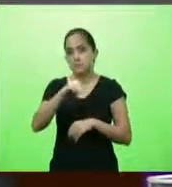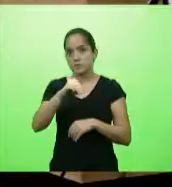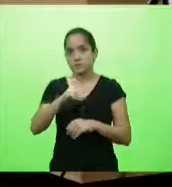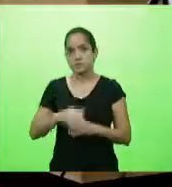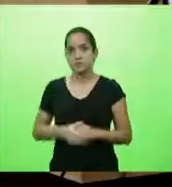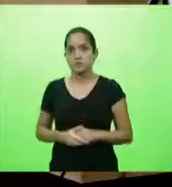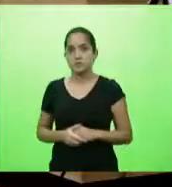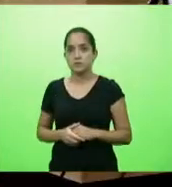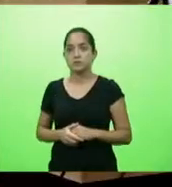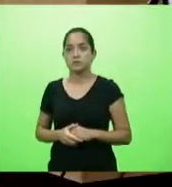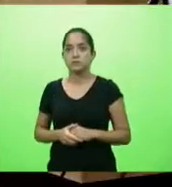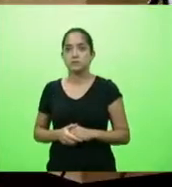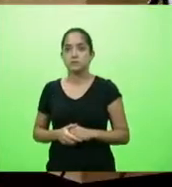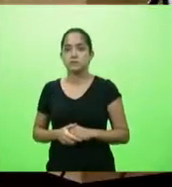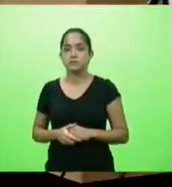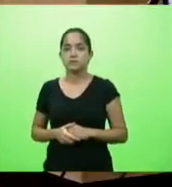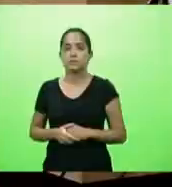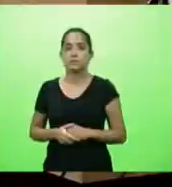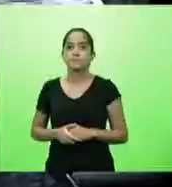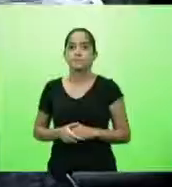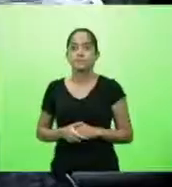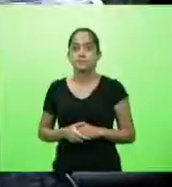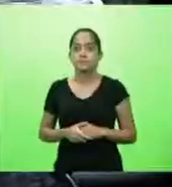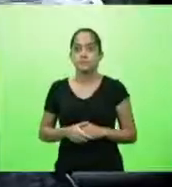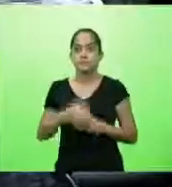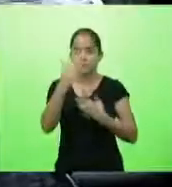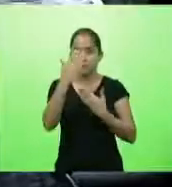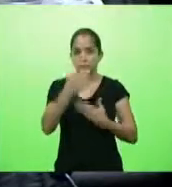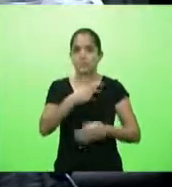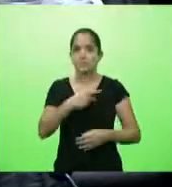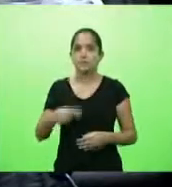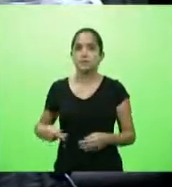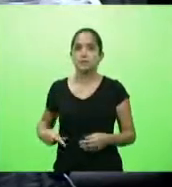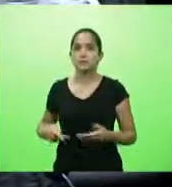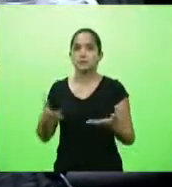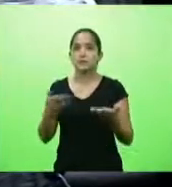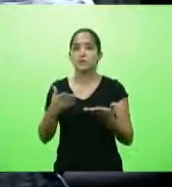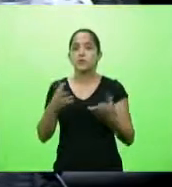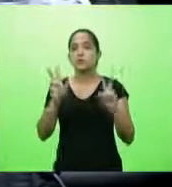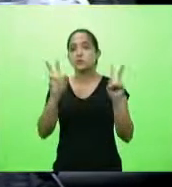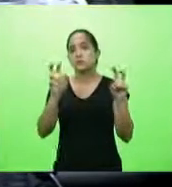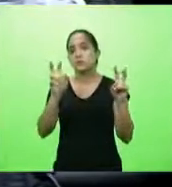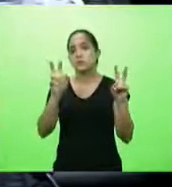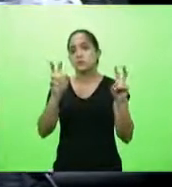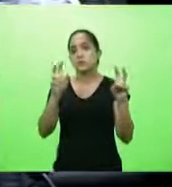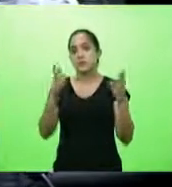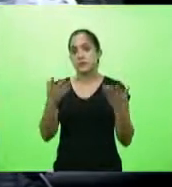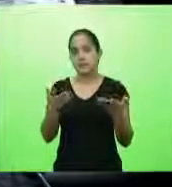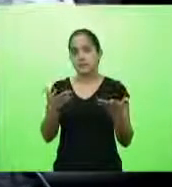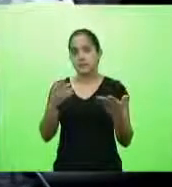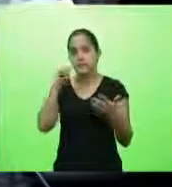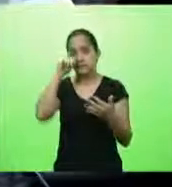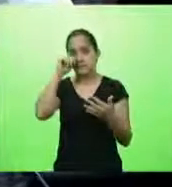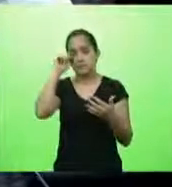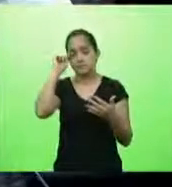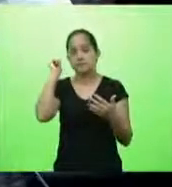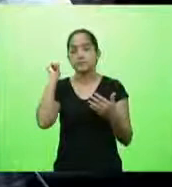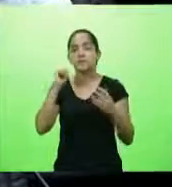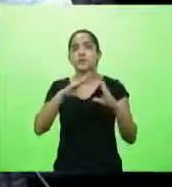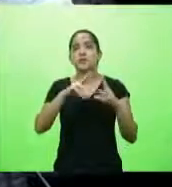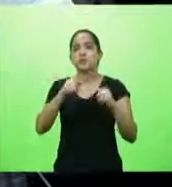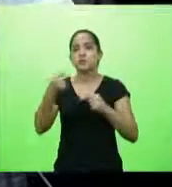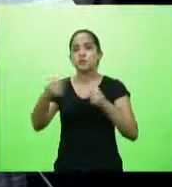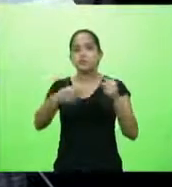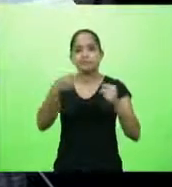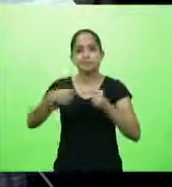fala. Obrigado, presidente. Venho trazer um tema aqui que está na boca de